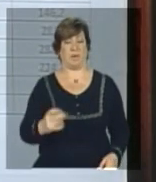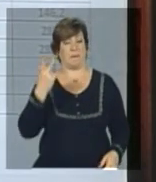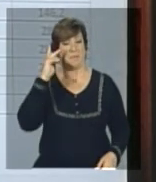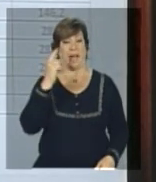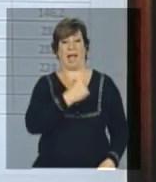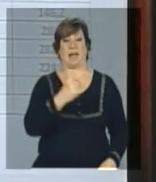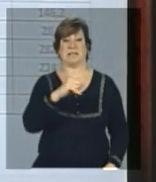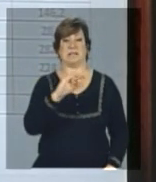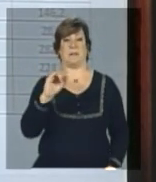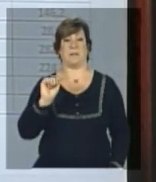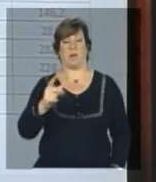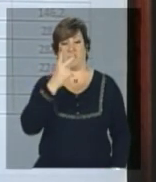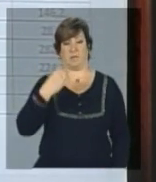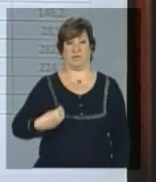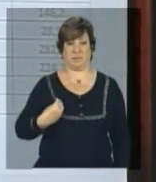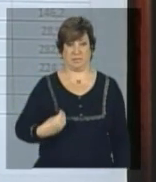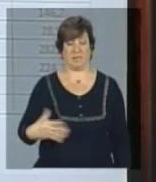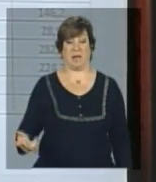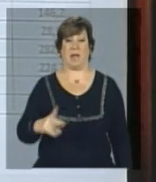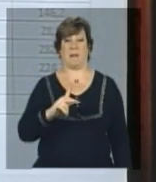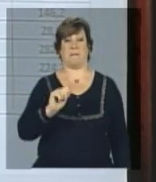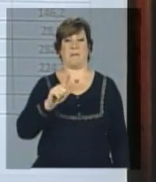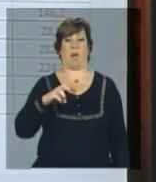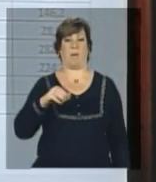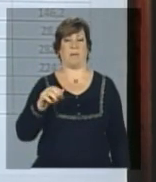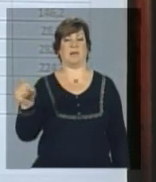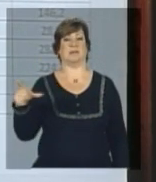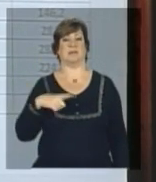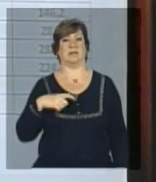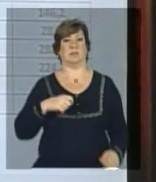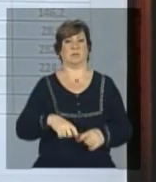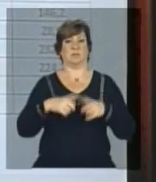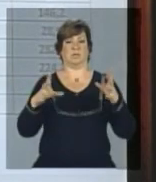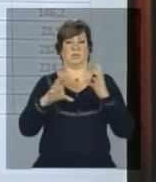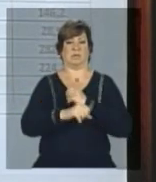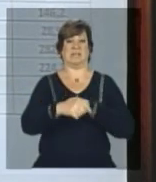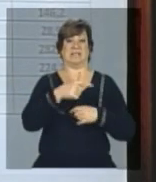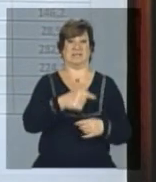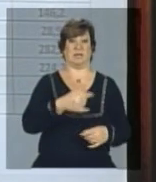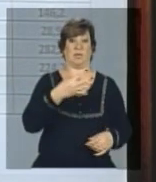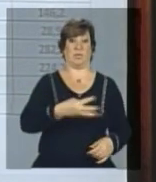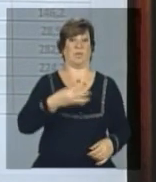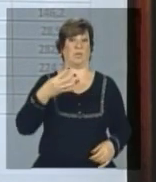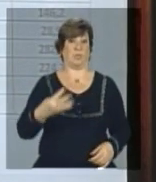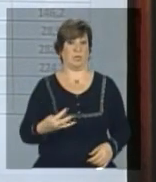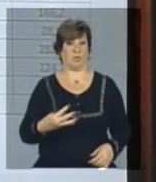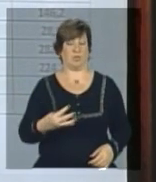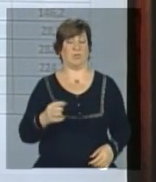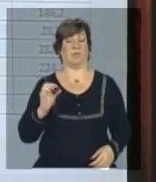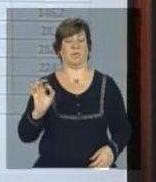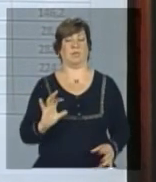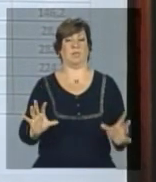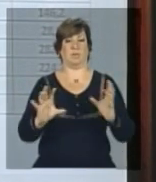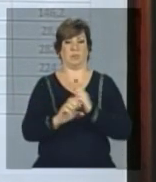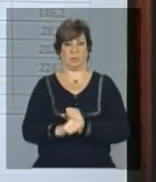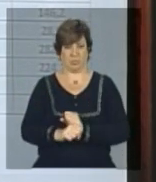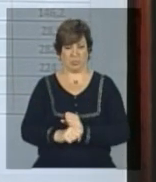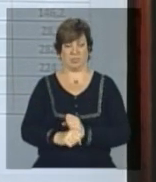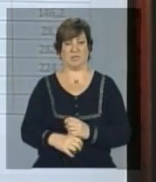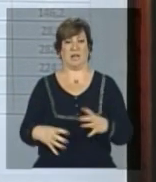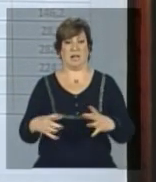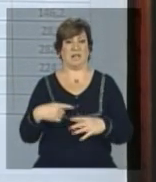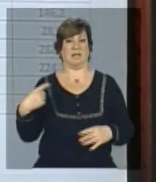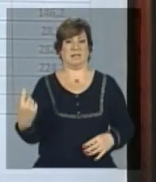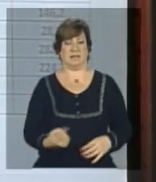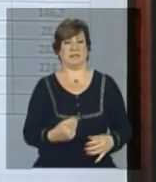habitantes, enquanto em Palmas, né, do Tocantins, a incidência é de 744, que é a maior incidência